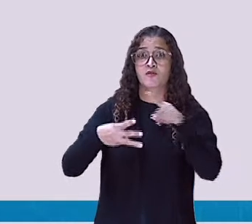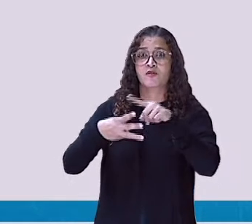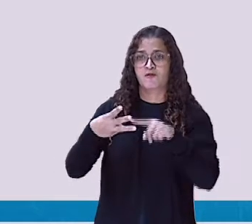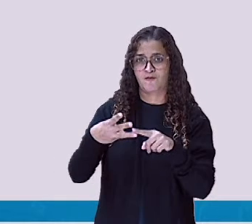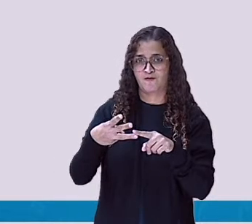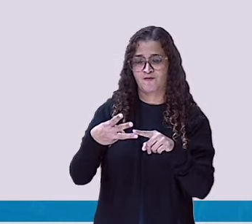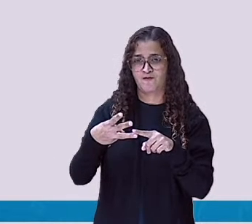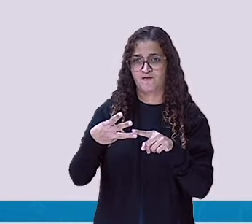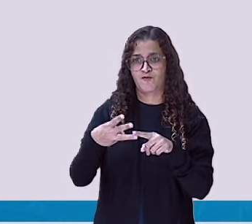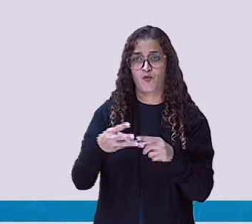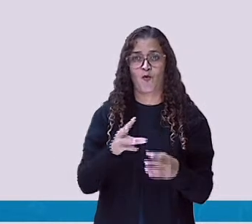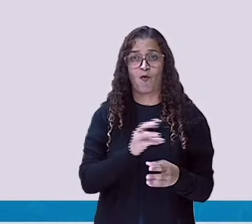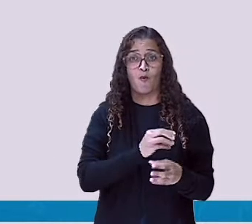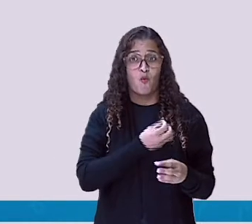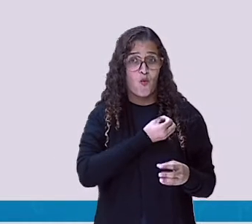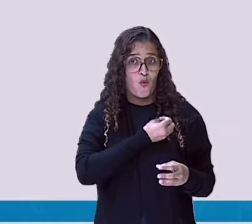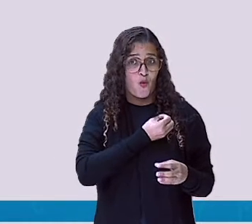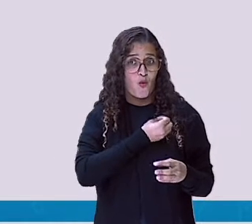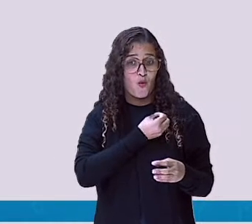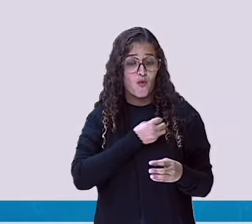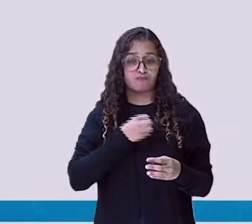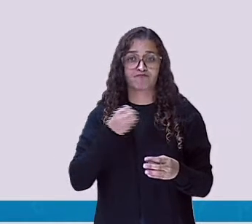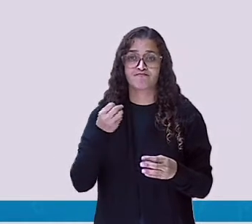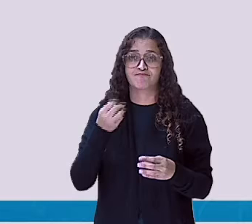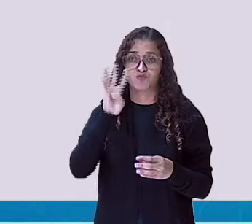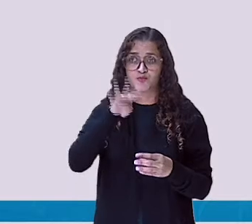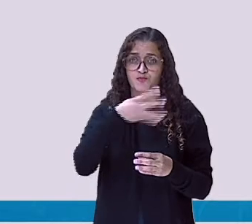24 meninos preferem leitura.